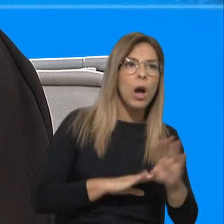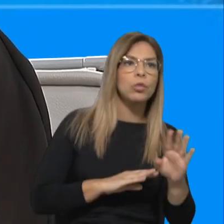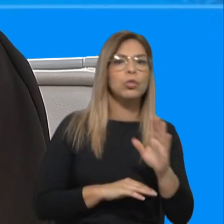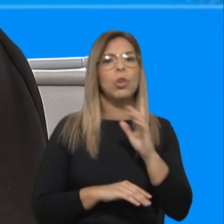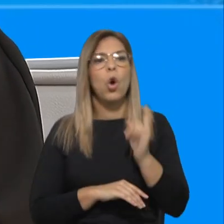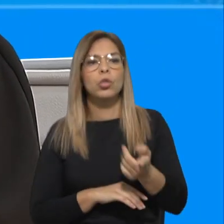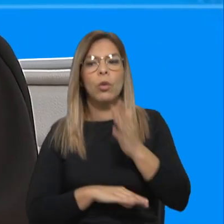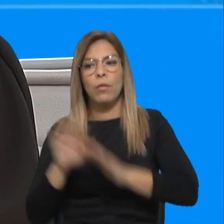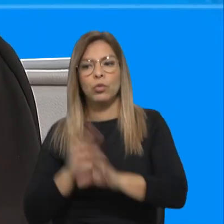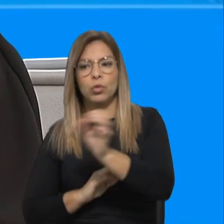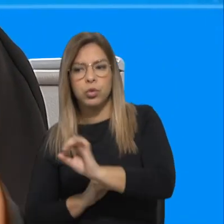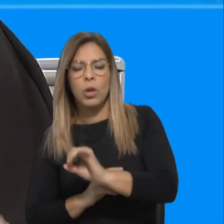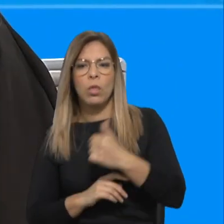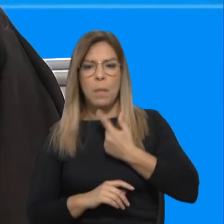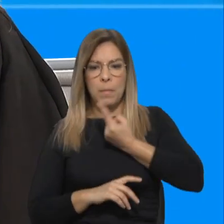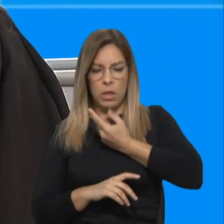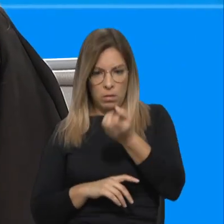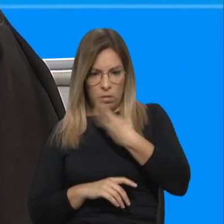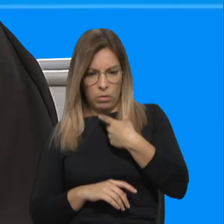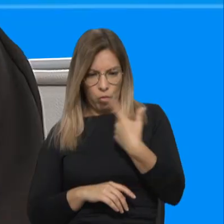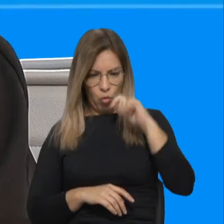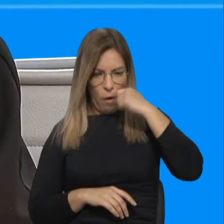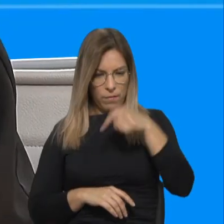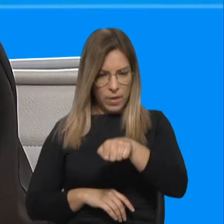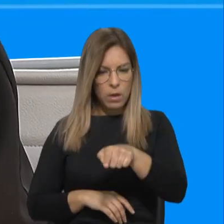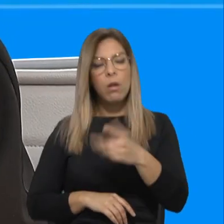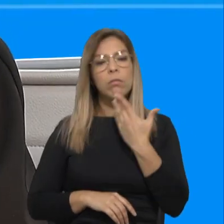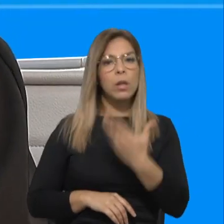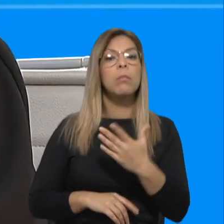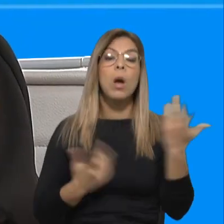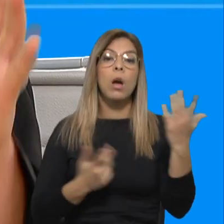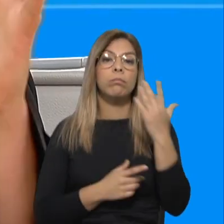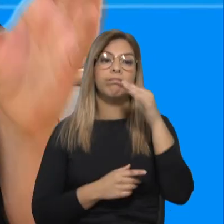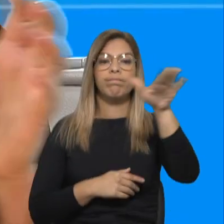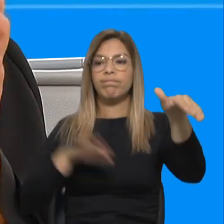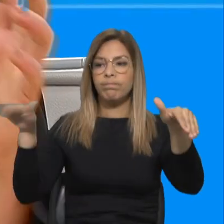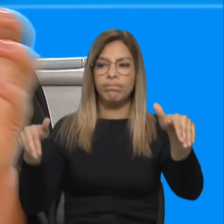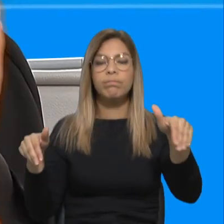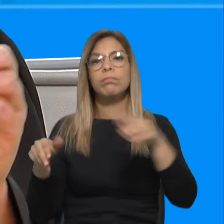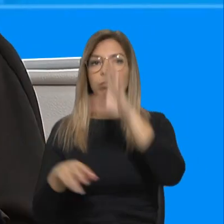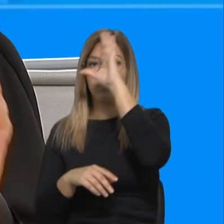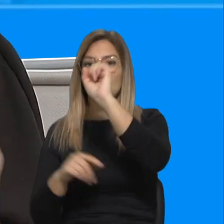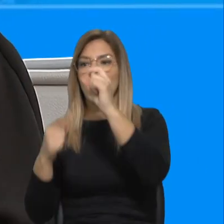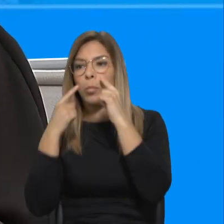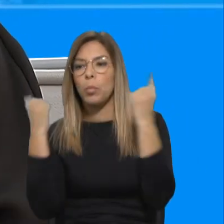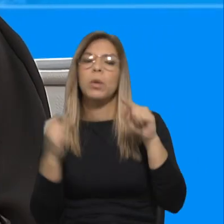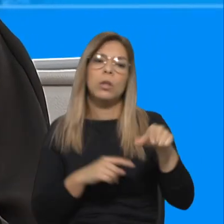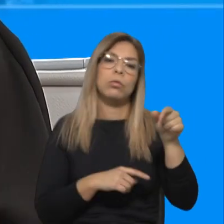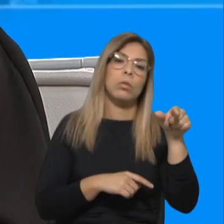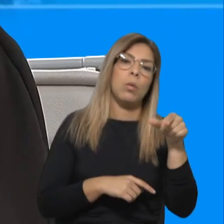uma revelação. E nessa terceira parte nós convidámos a Polícia Judiciária e o Ministério Público, que são assim duas entidades que às vezes geram um bocadinho